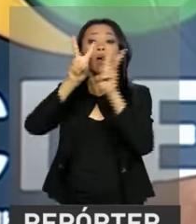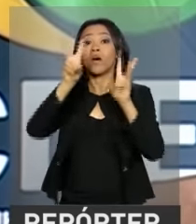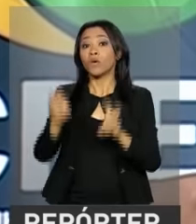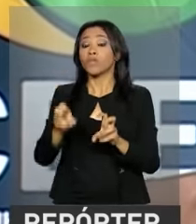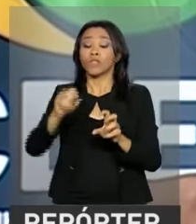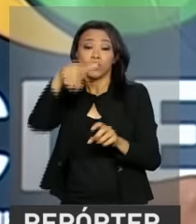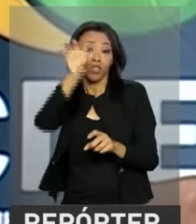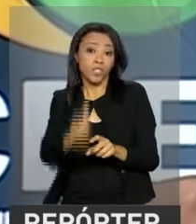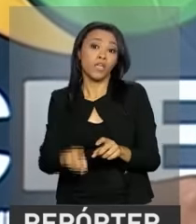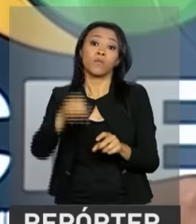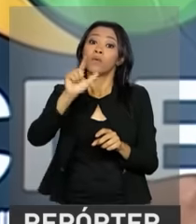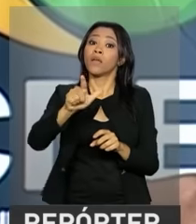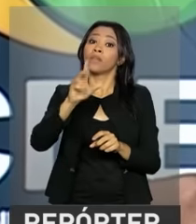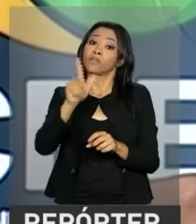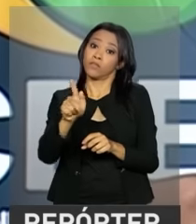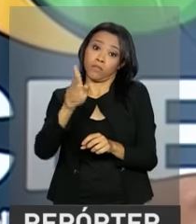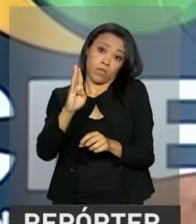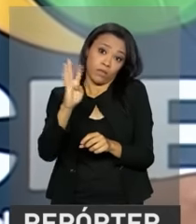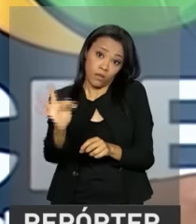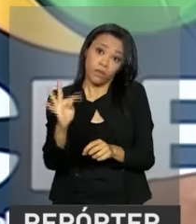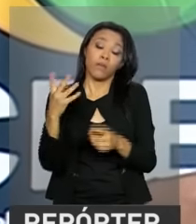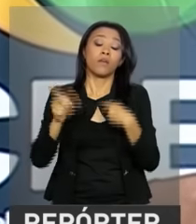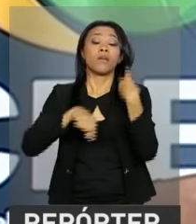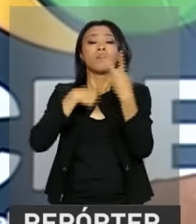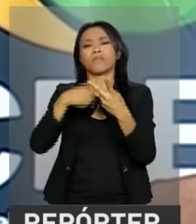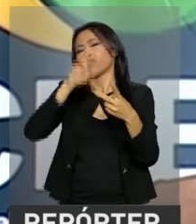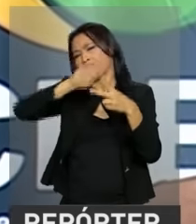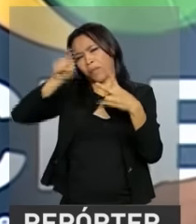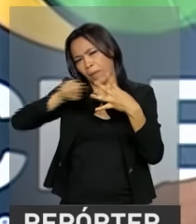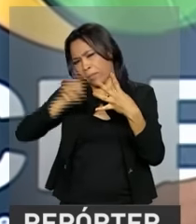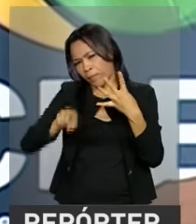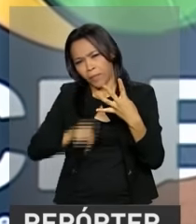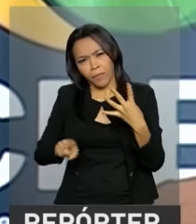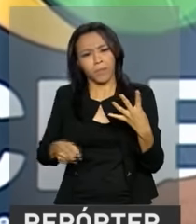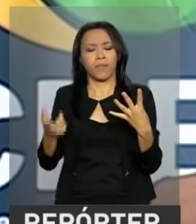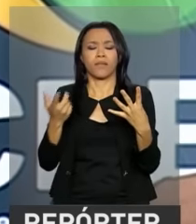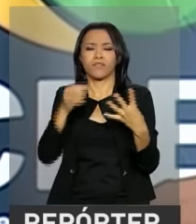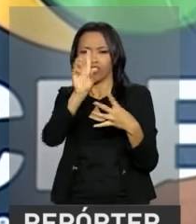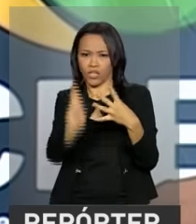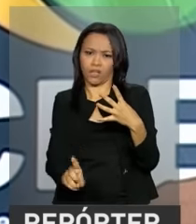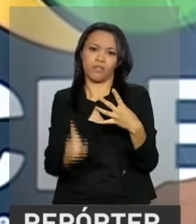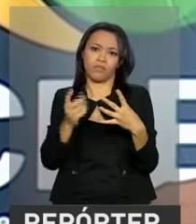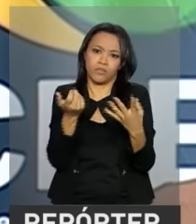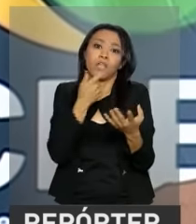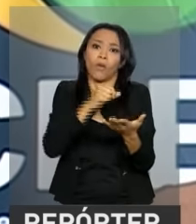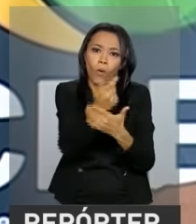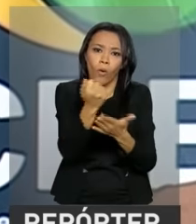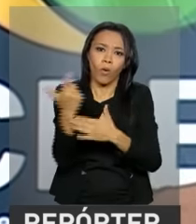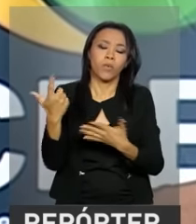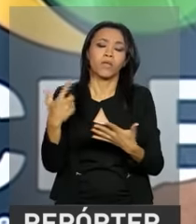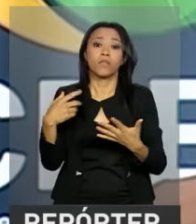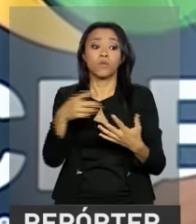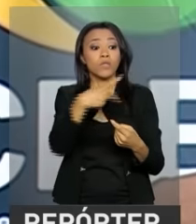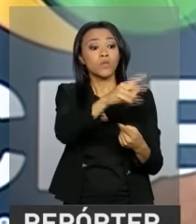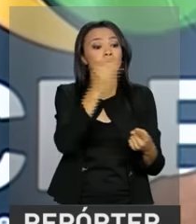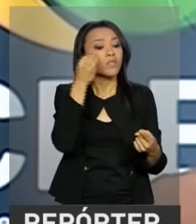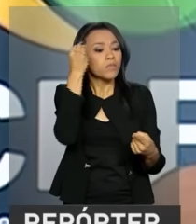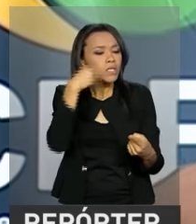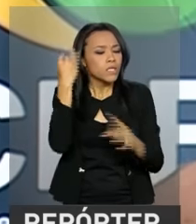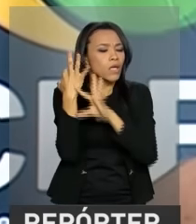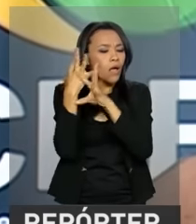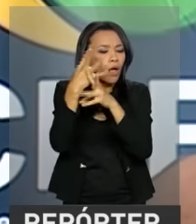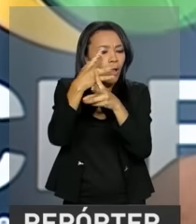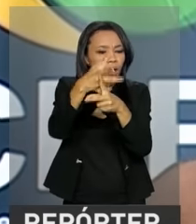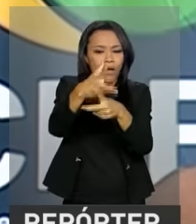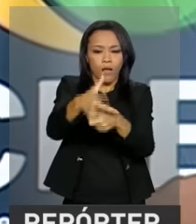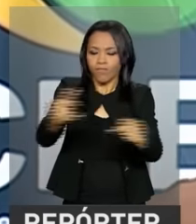LGBT, inúmeros, direito do consumidor. Então, nós buscamos pessoas que pudessem, com a sua trajetória, estar contribuindo para